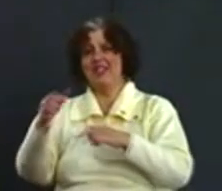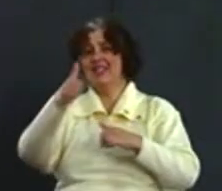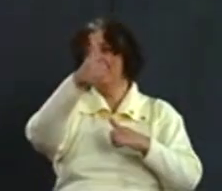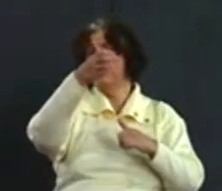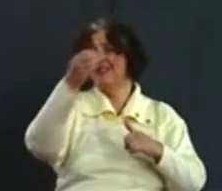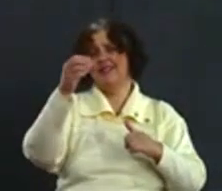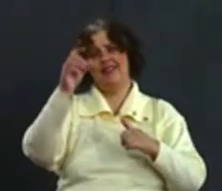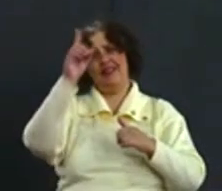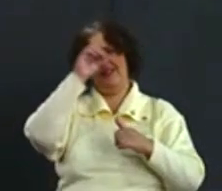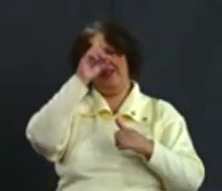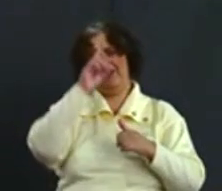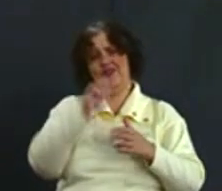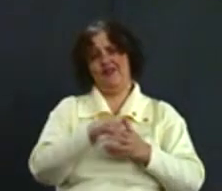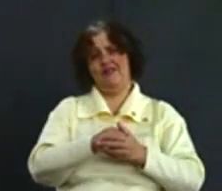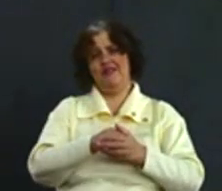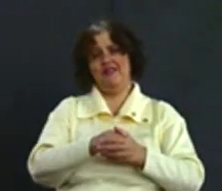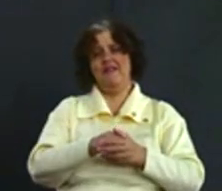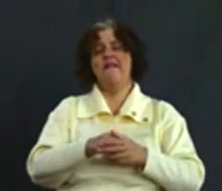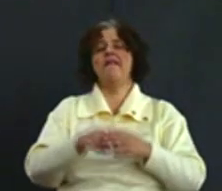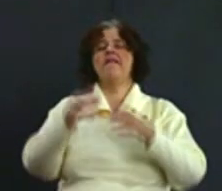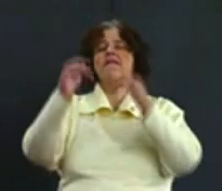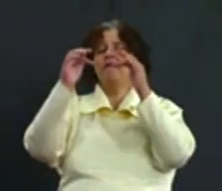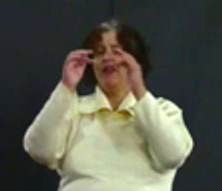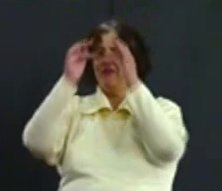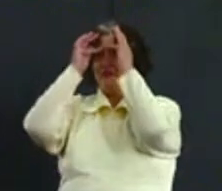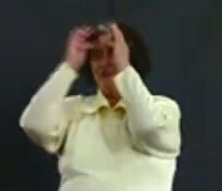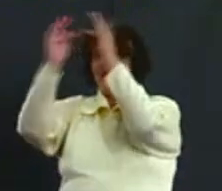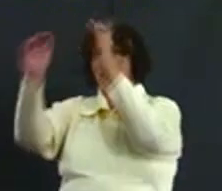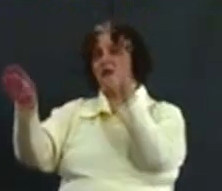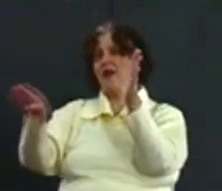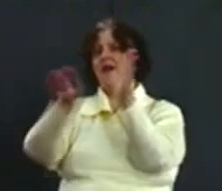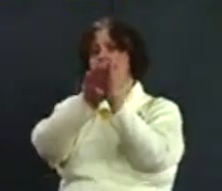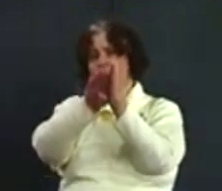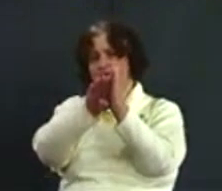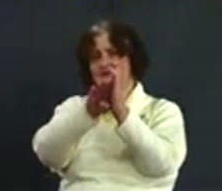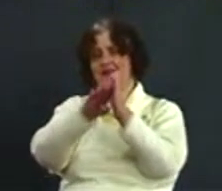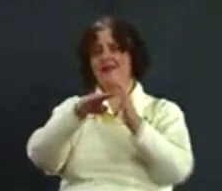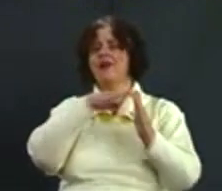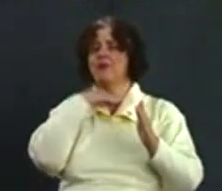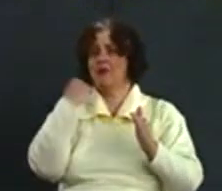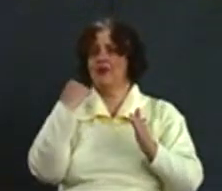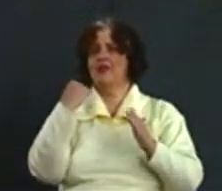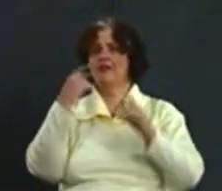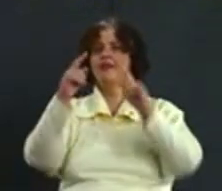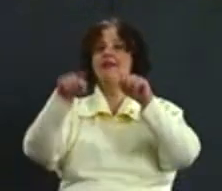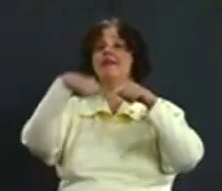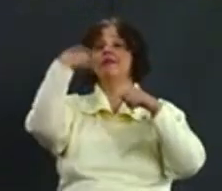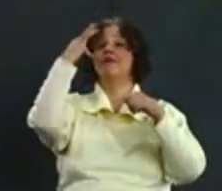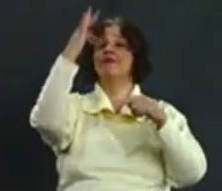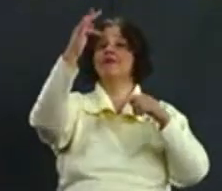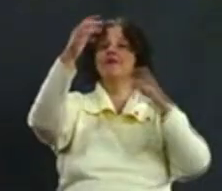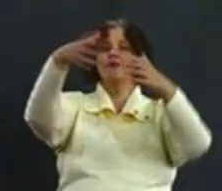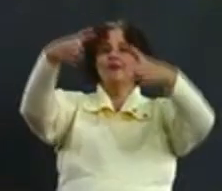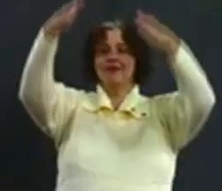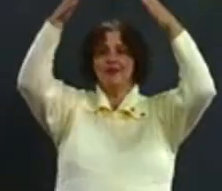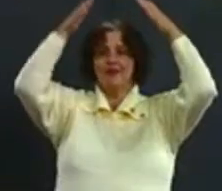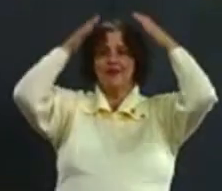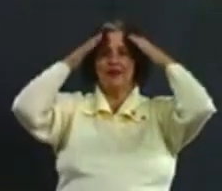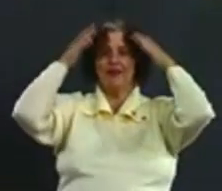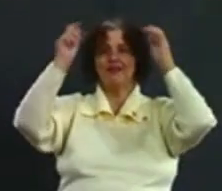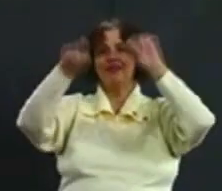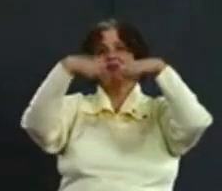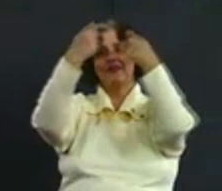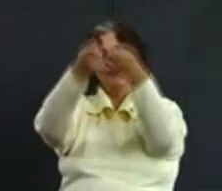Sê fiel até a morte, e dar-te-ei a coroa da vida. Quem tem ouvidos, ouça o